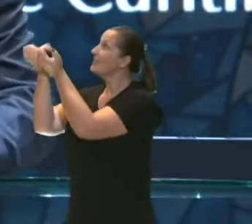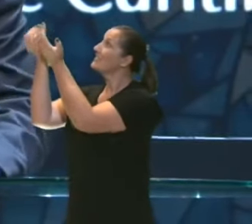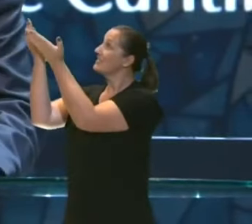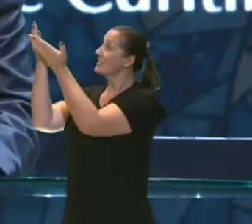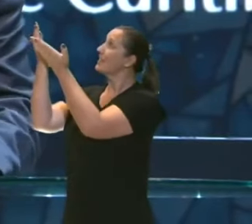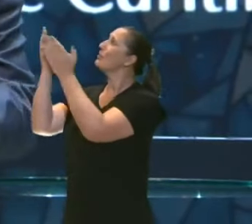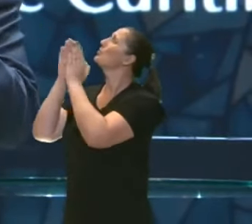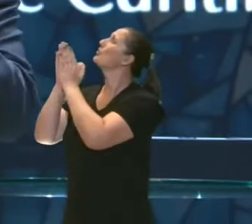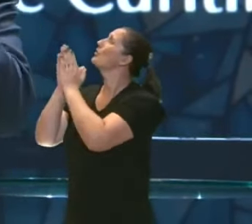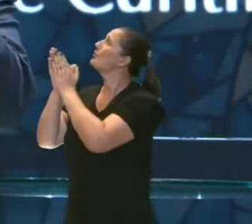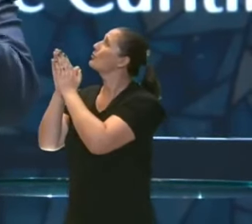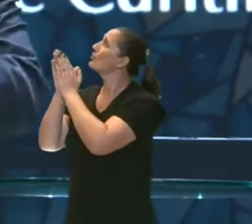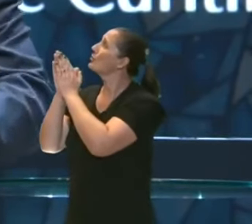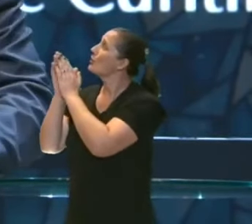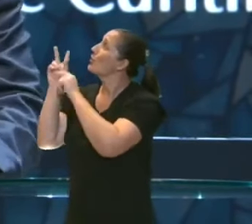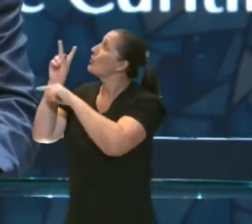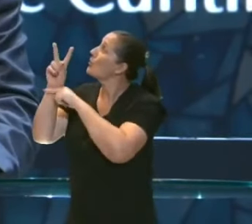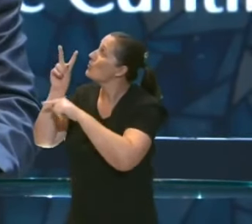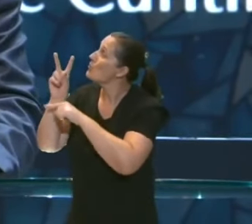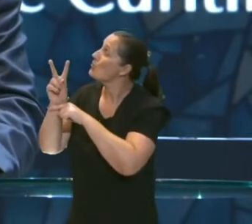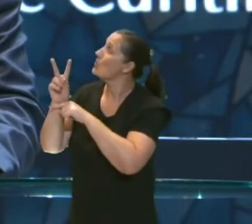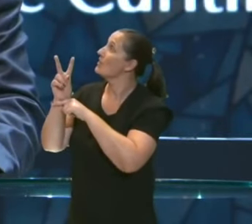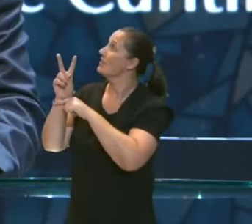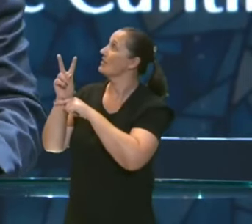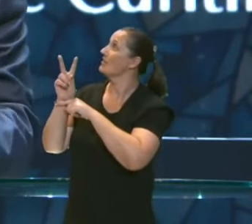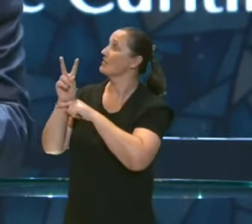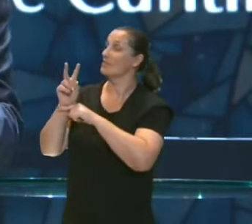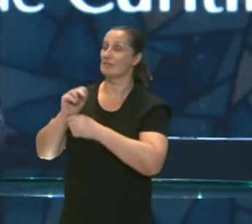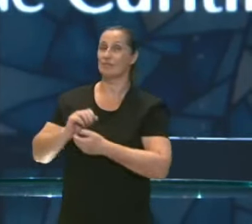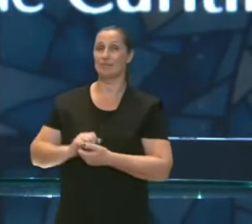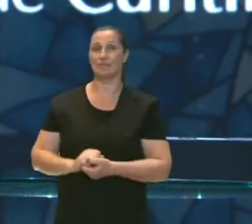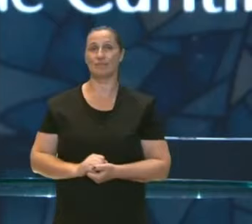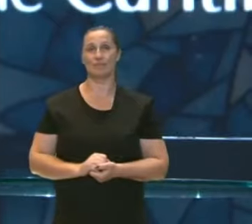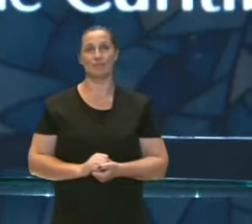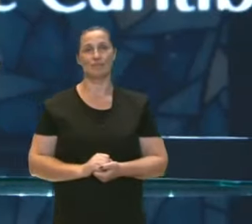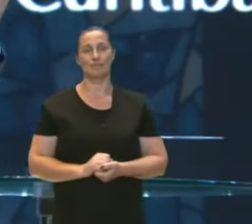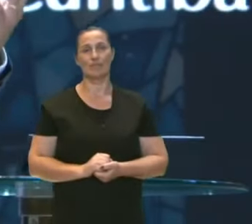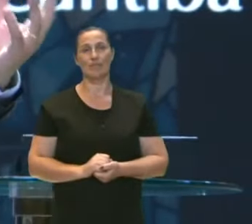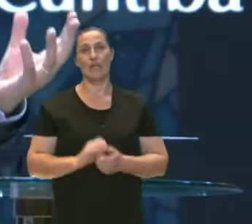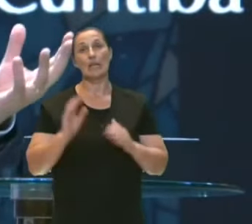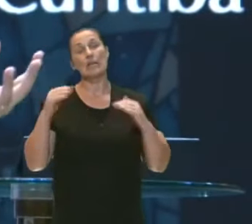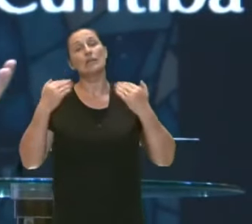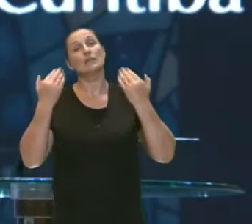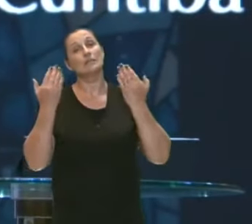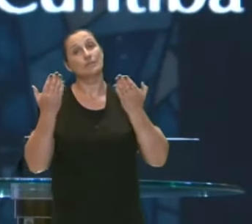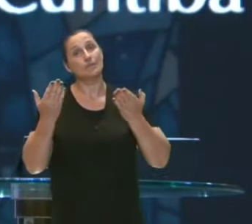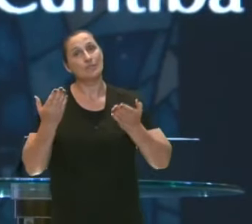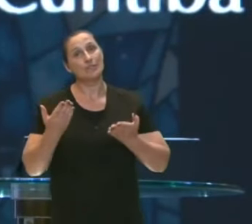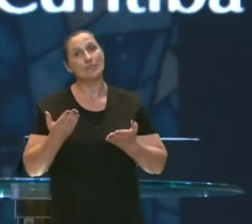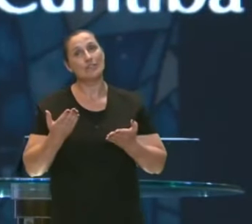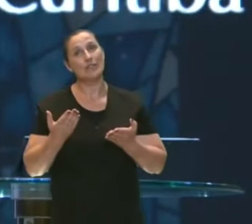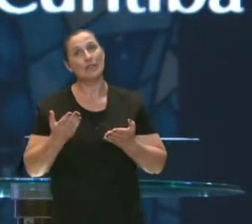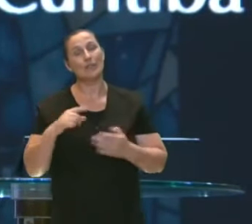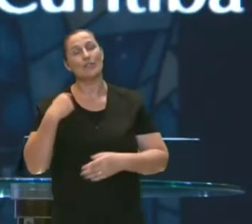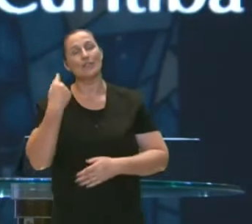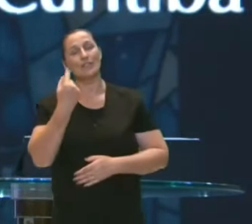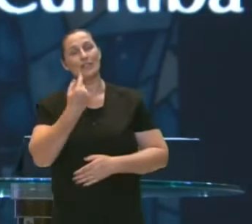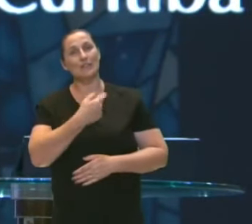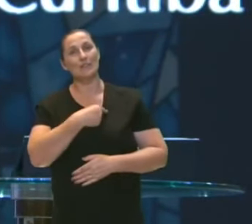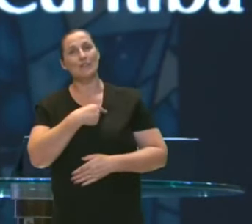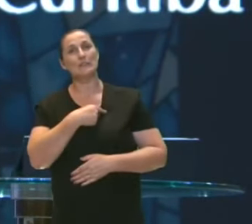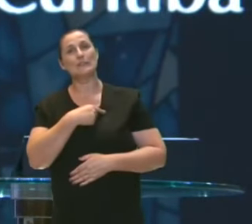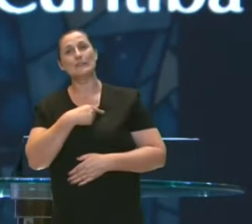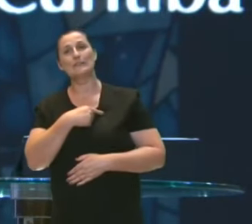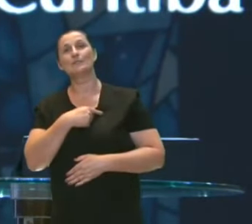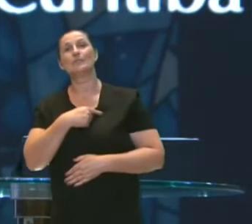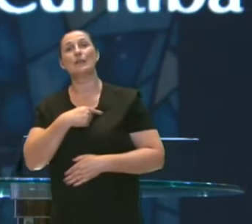pode cuidar melhor do que eu. E então a gente inspira todo mundo a